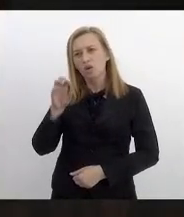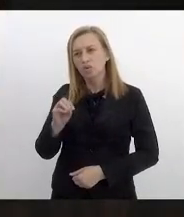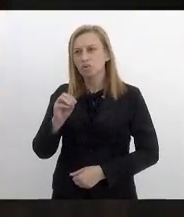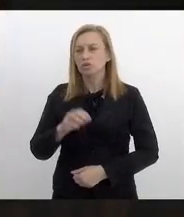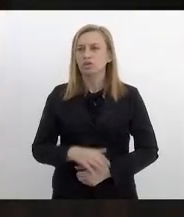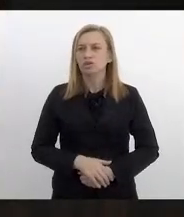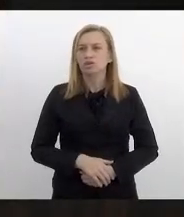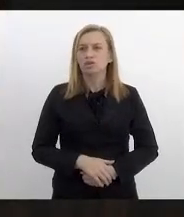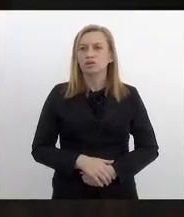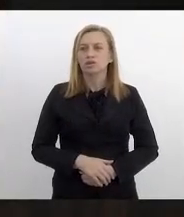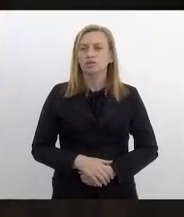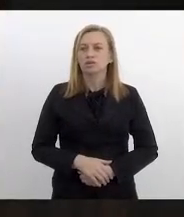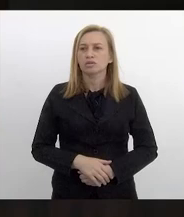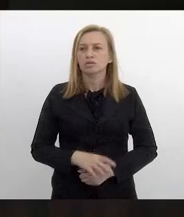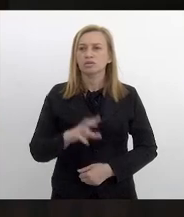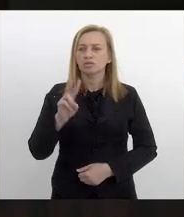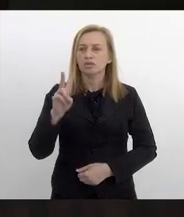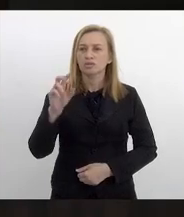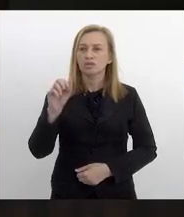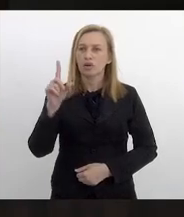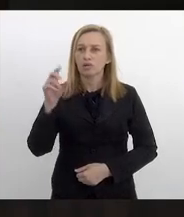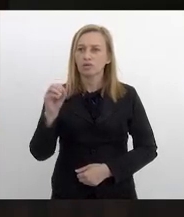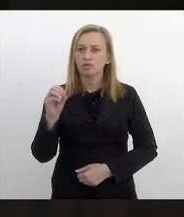Ronaldo. Valdo Ceasa.